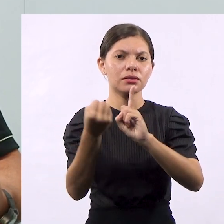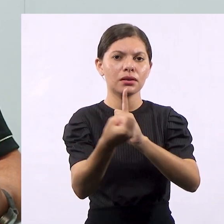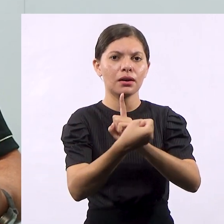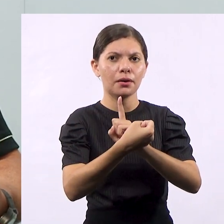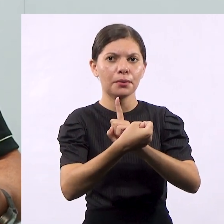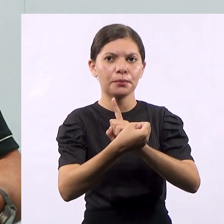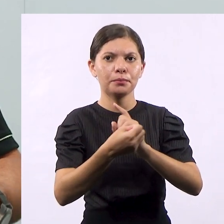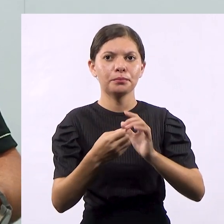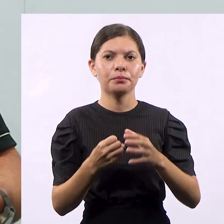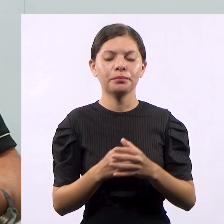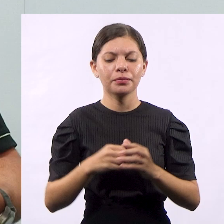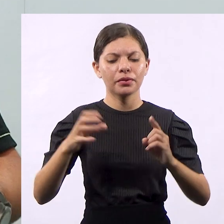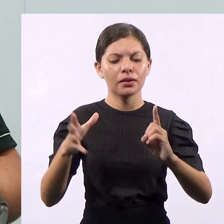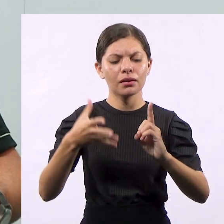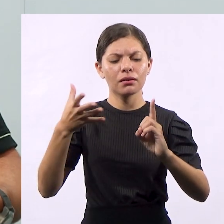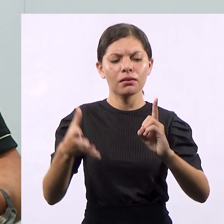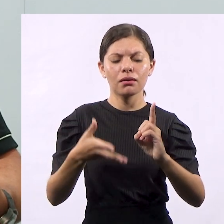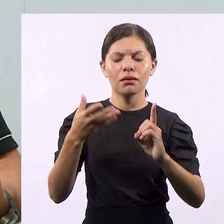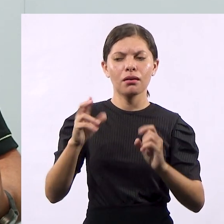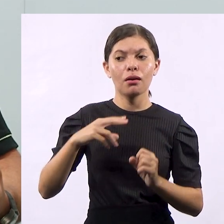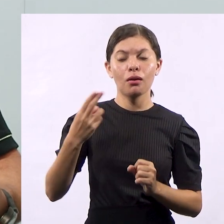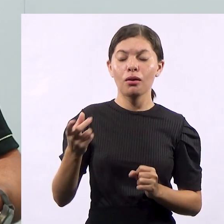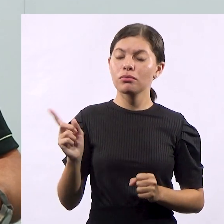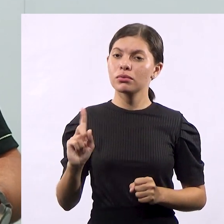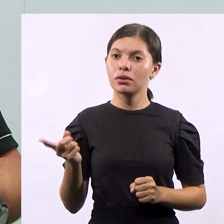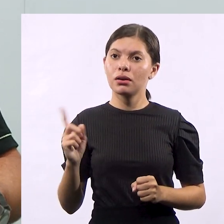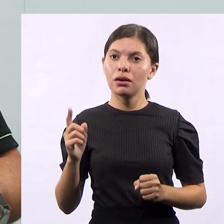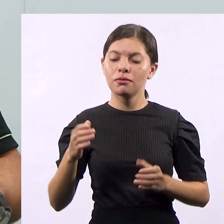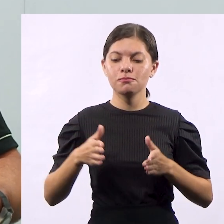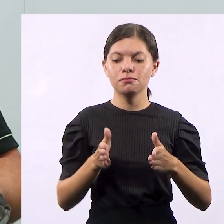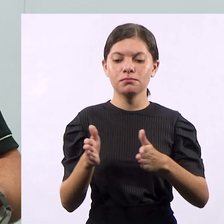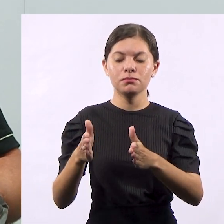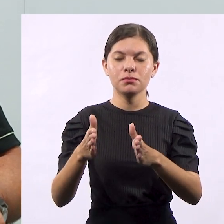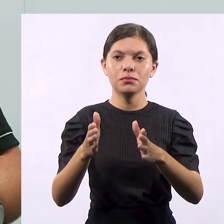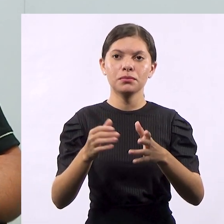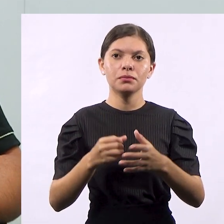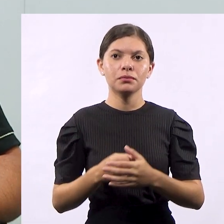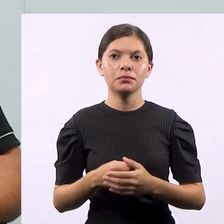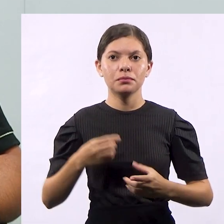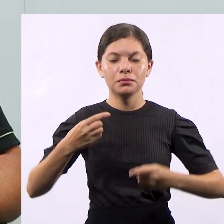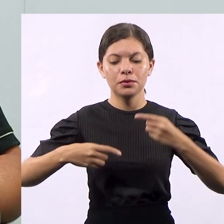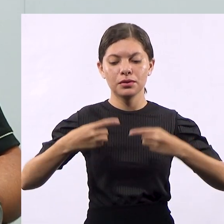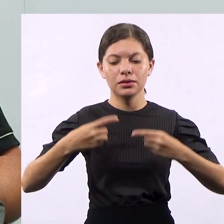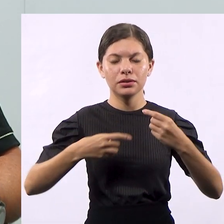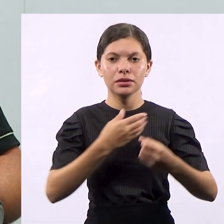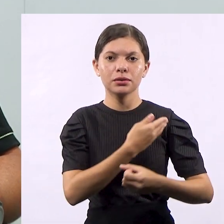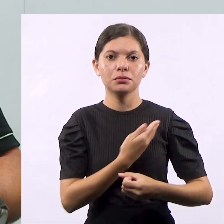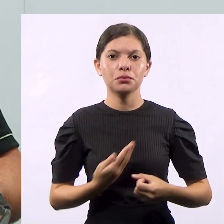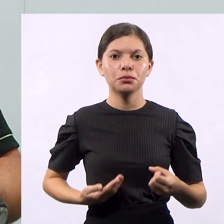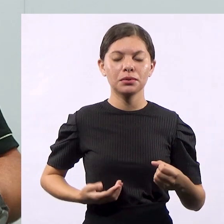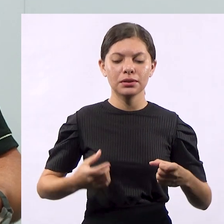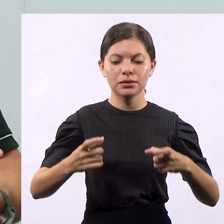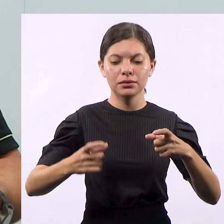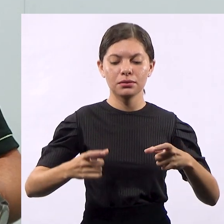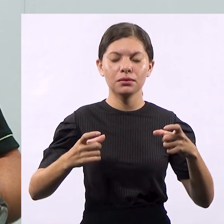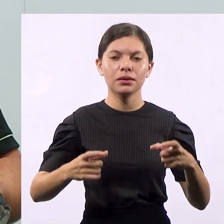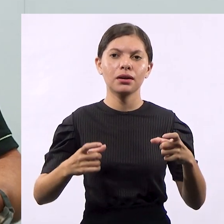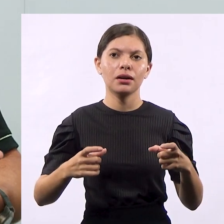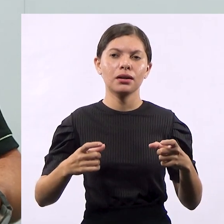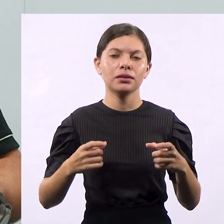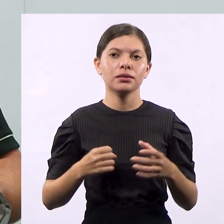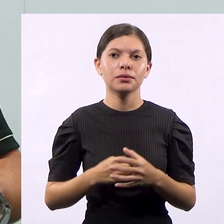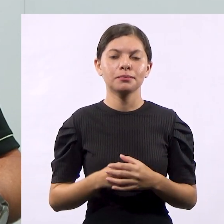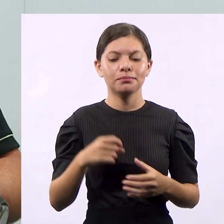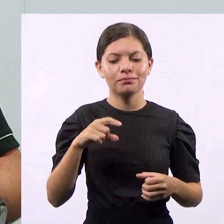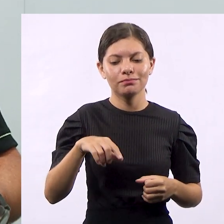não governamentais, que influenciam ou não, de repente, o direcionamento de proposições de políticas públicas locais